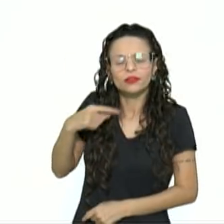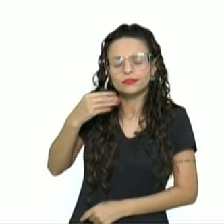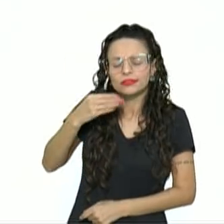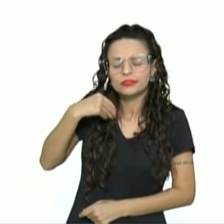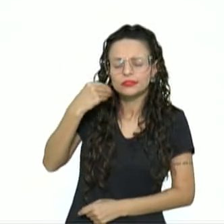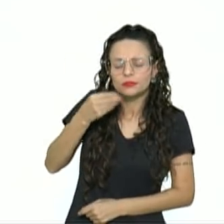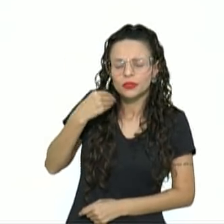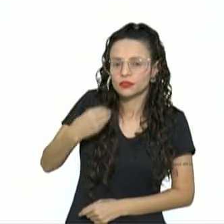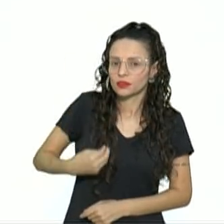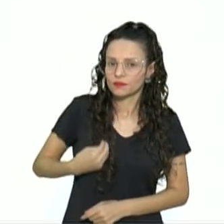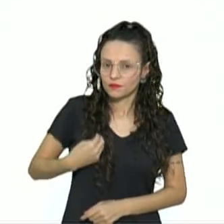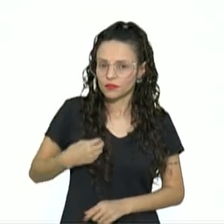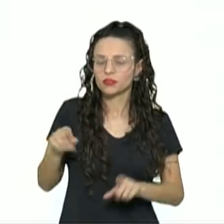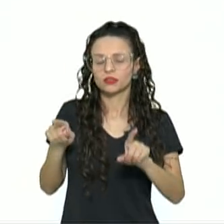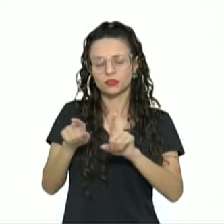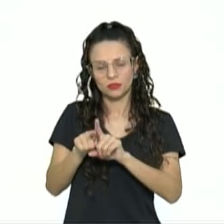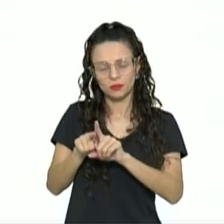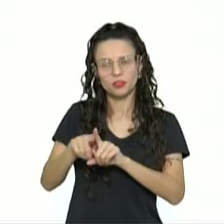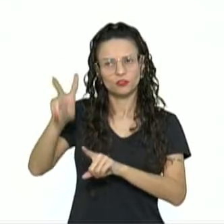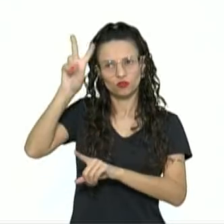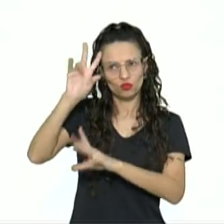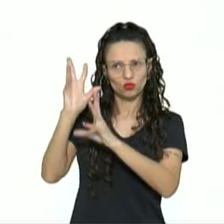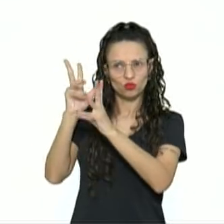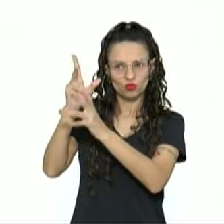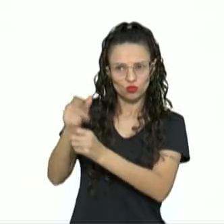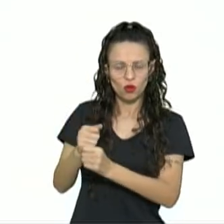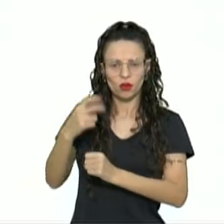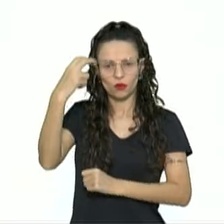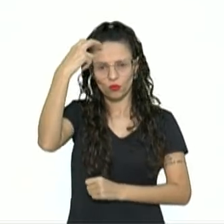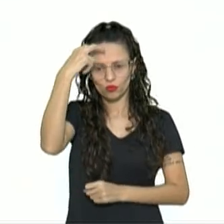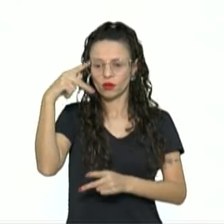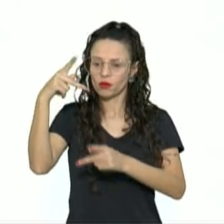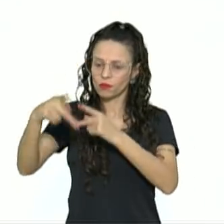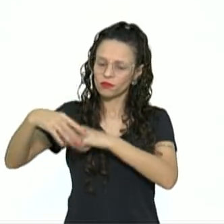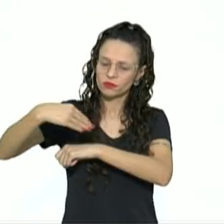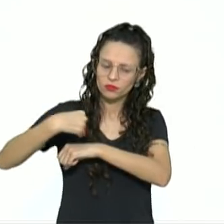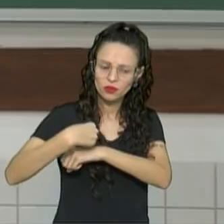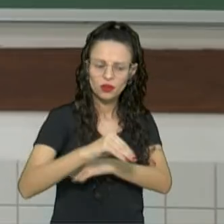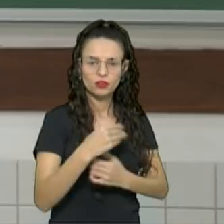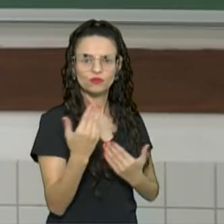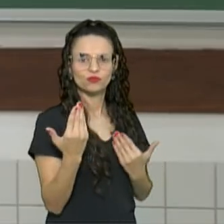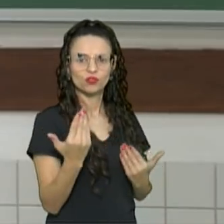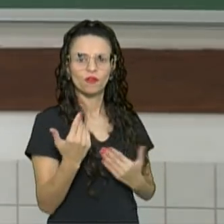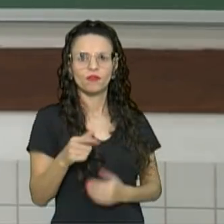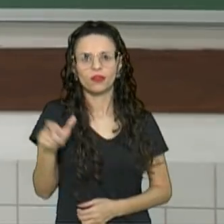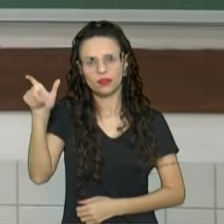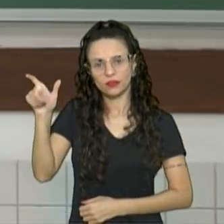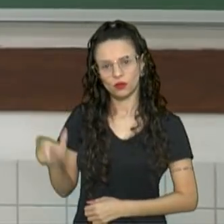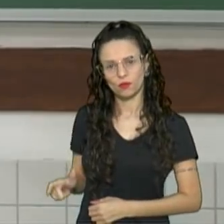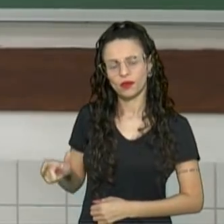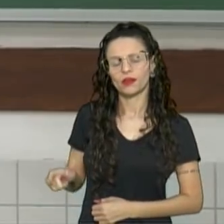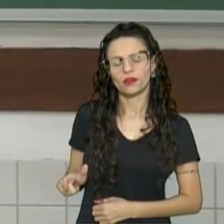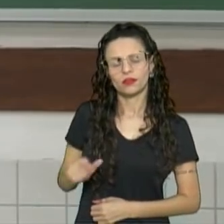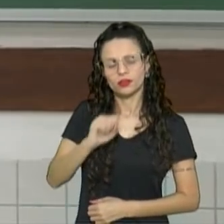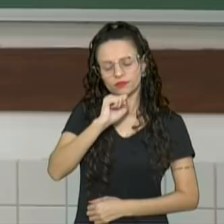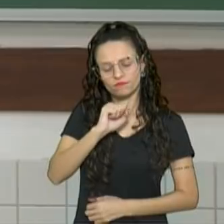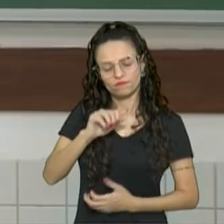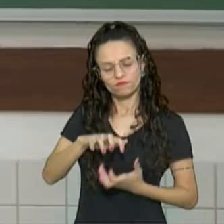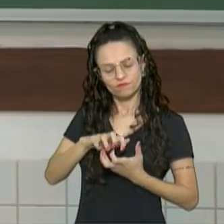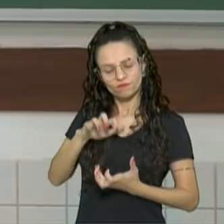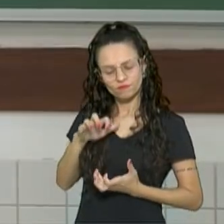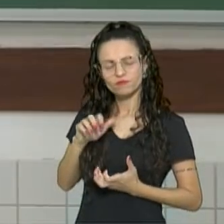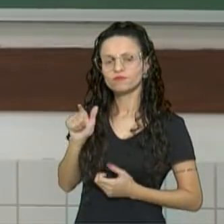vida, além da história e cultura do povo, que será passado aos mais jovens, né? Então, o ancião é muito importante, né? E é